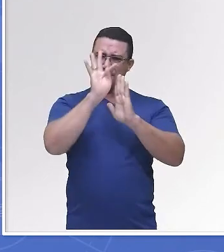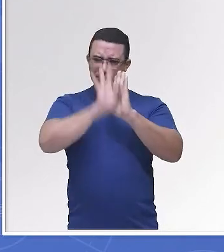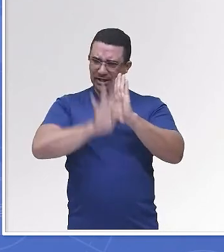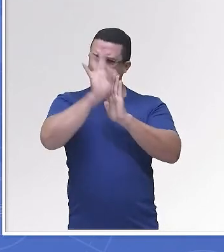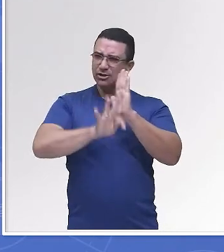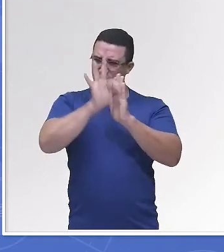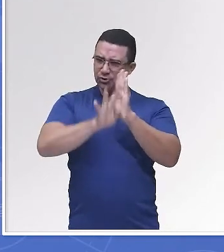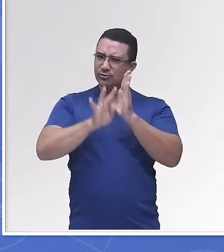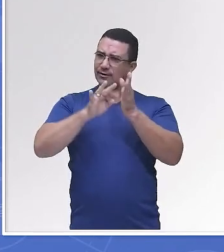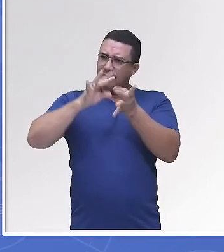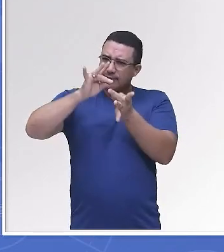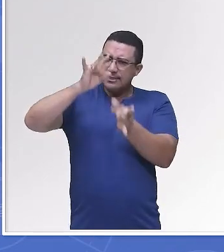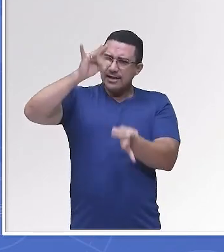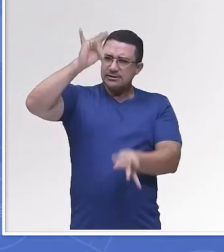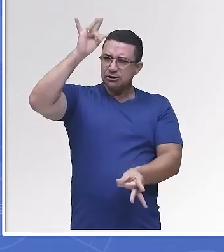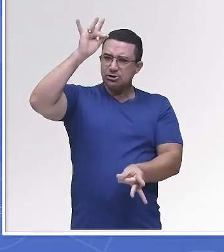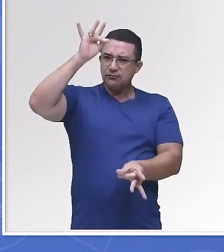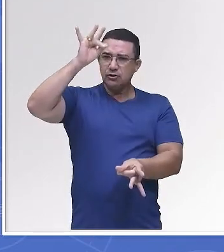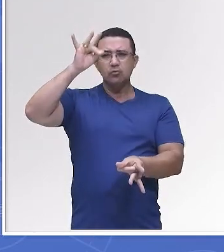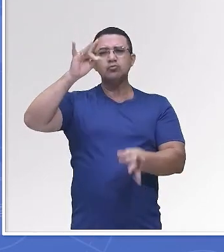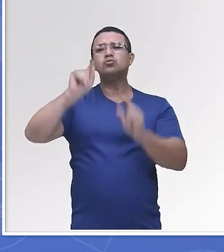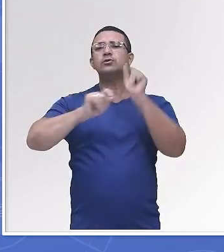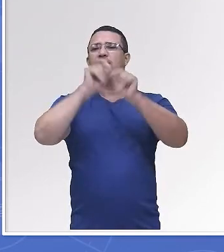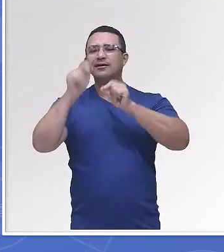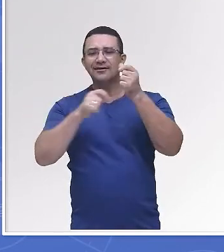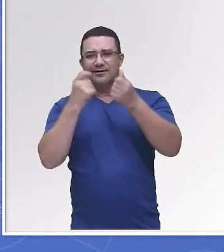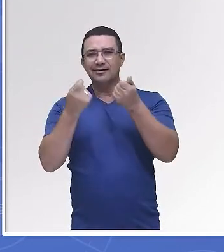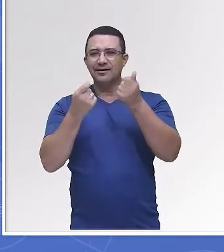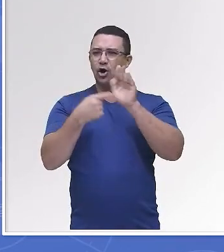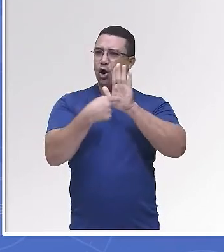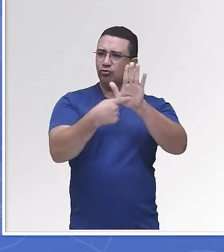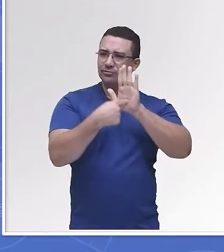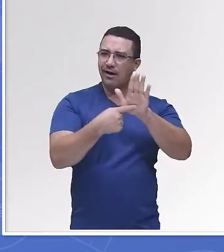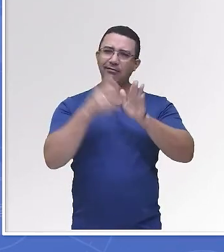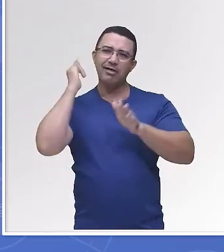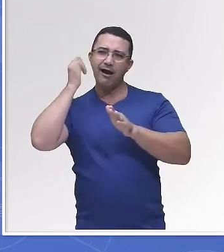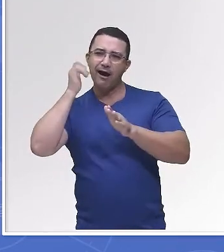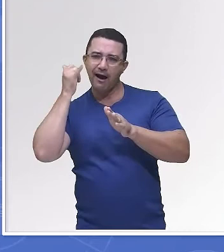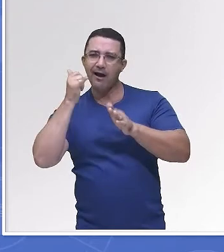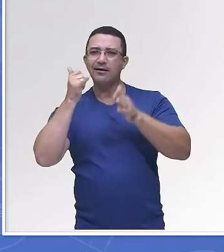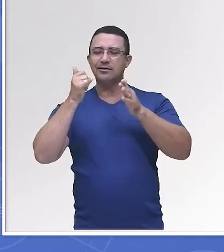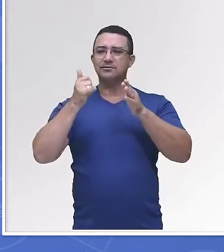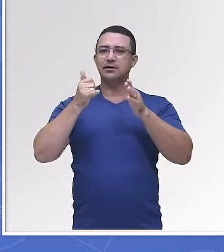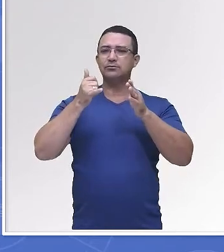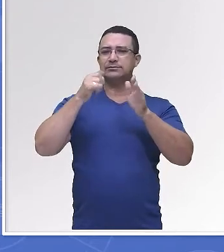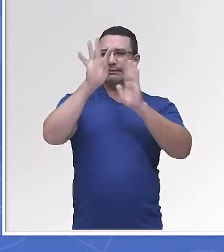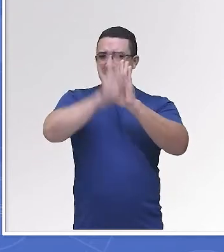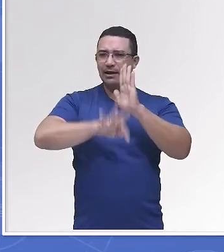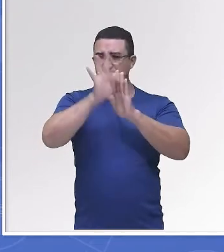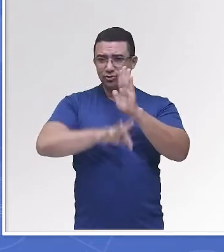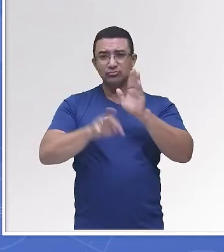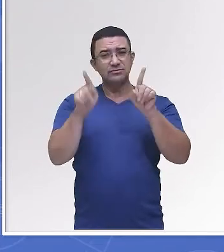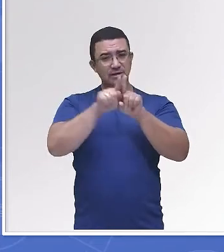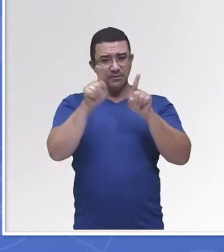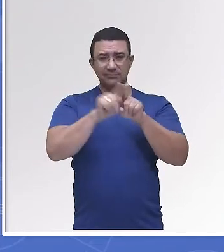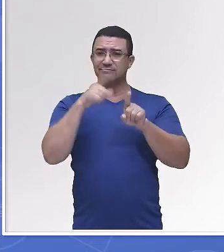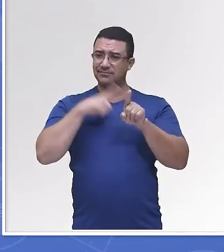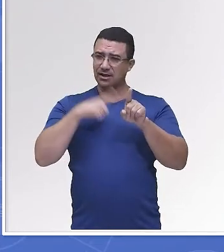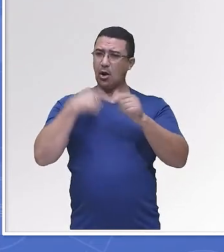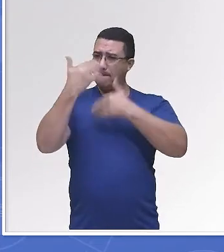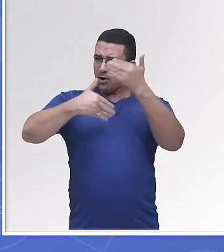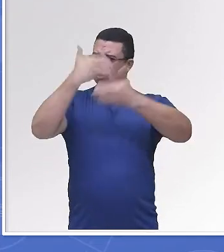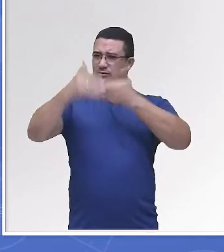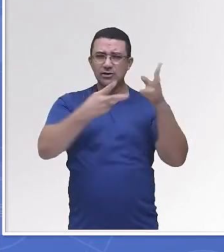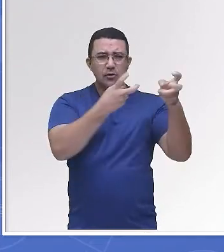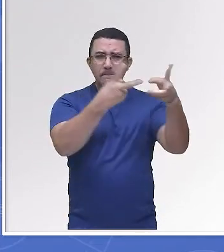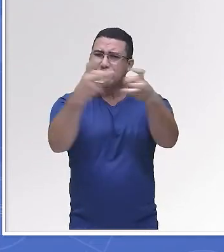ali no momento em que estão contando a sua história, que inserem um momento de descrição, eles fazerem esse processo de percepção dos ambientes,